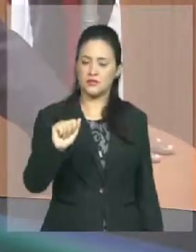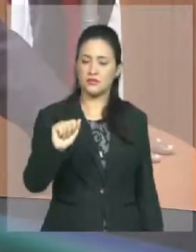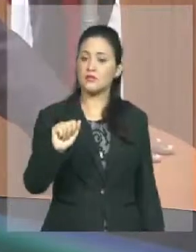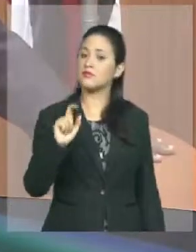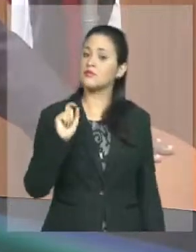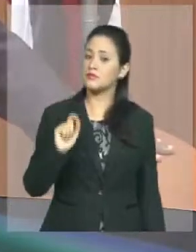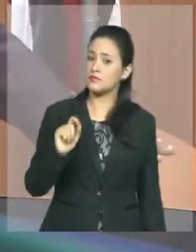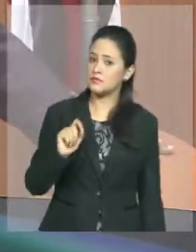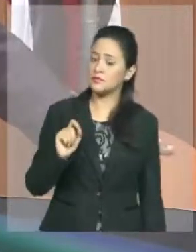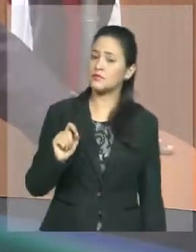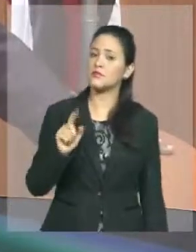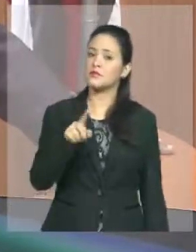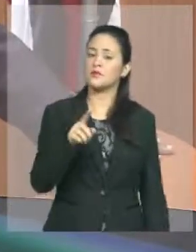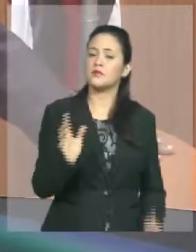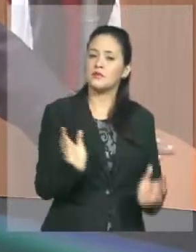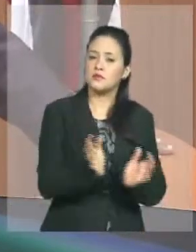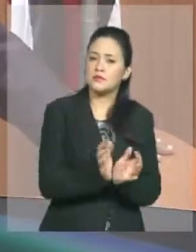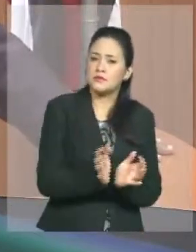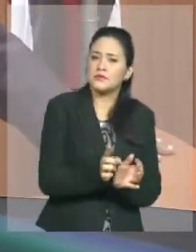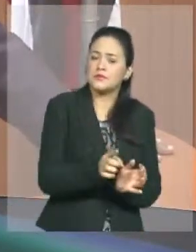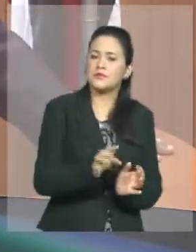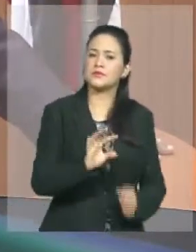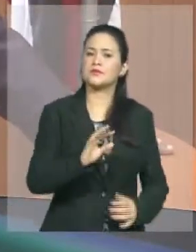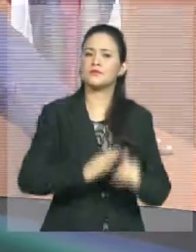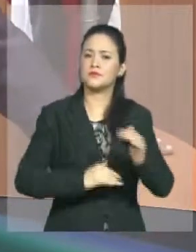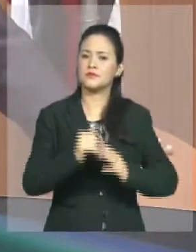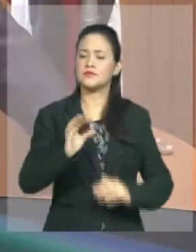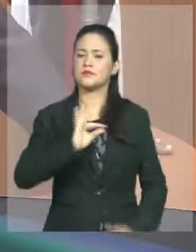onde a categoria Polícia Militar esteve presente.